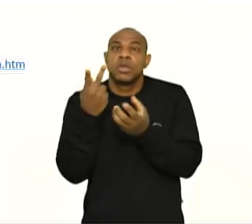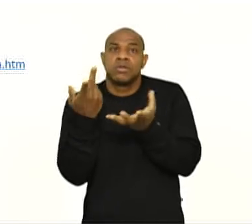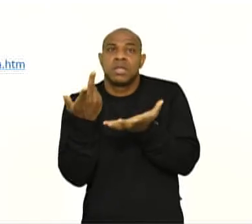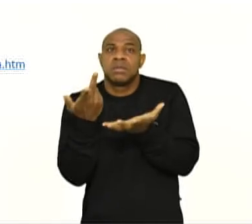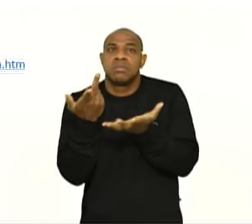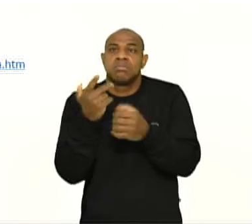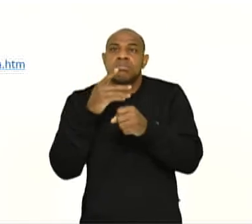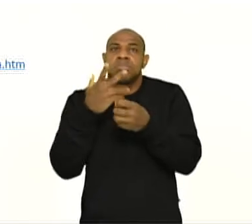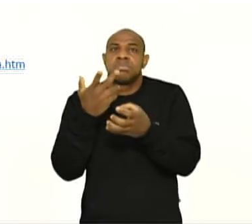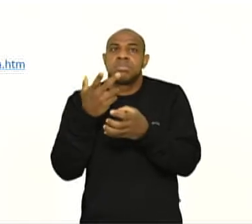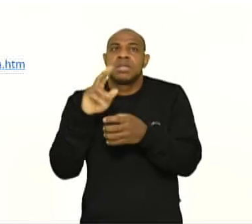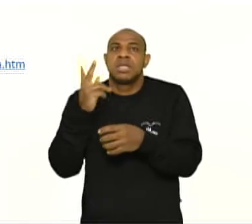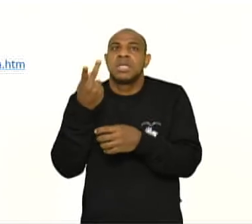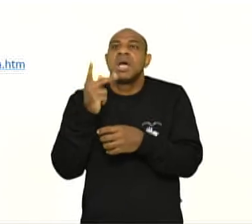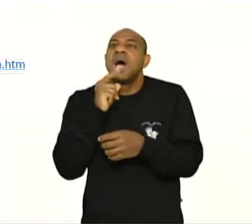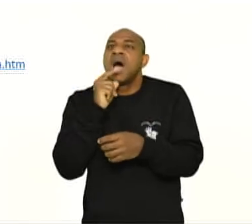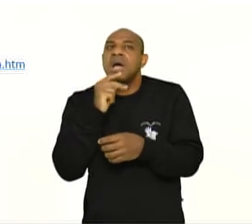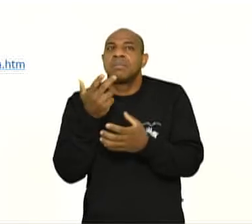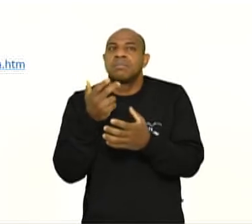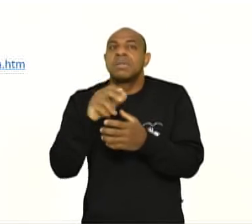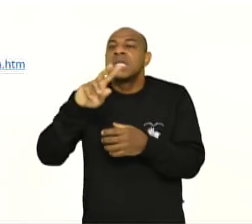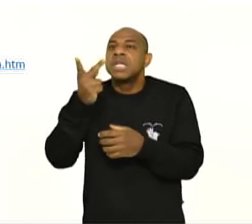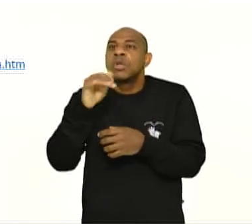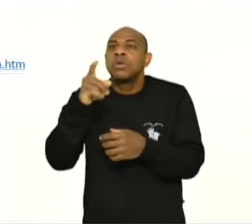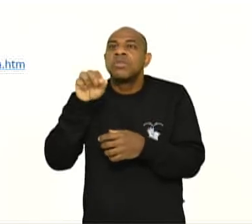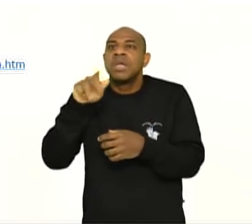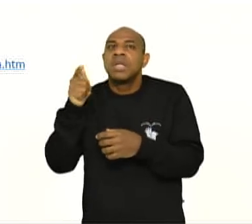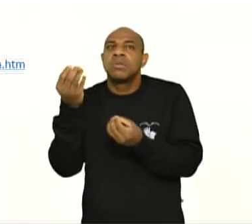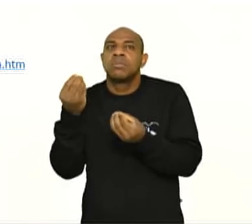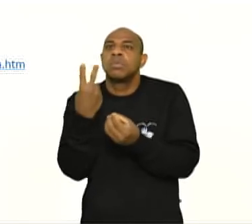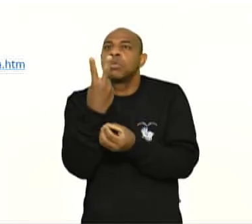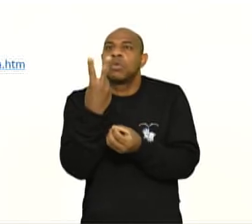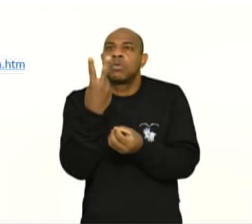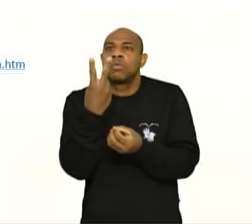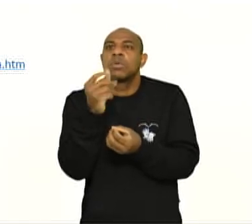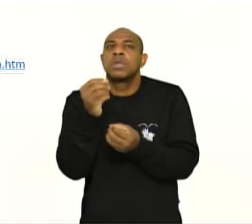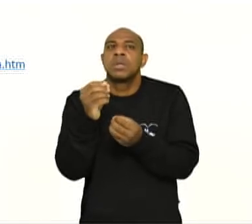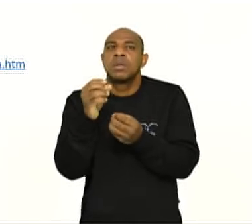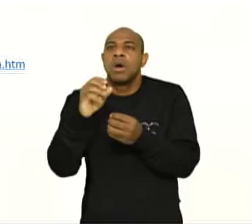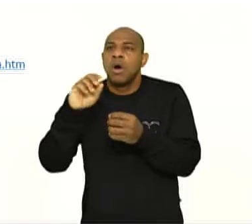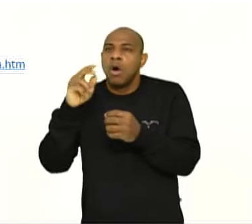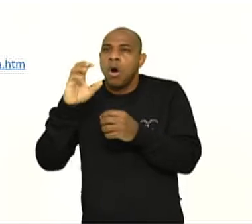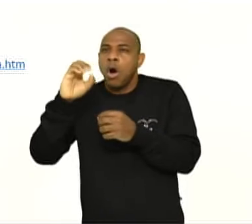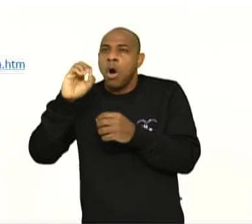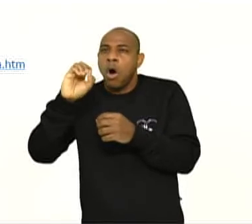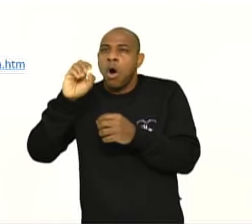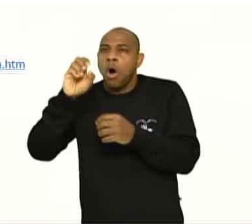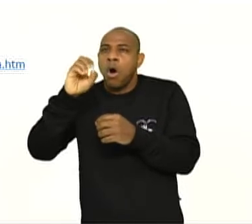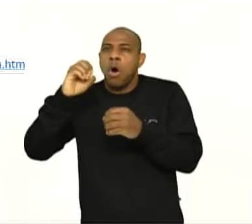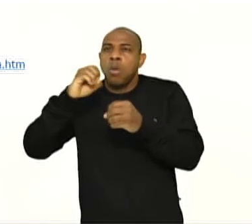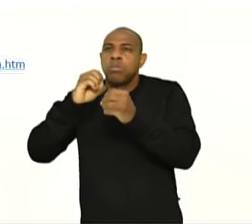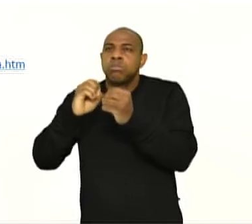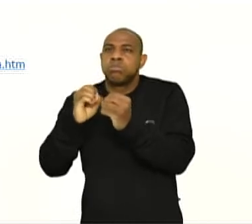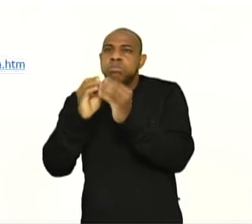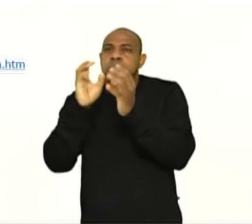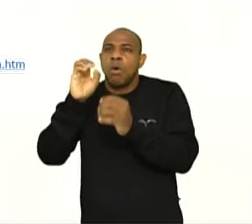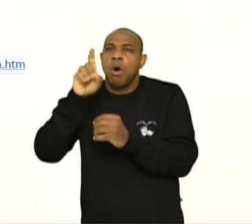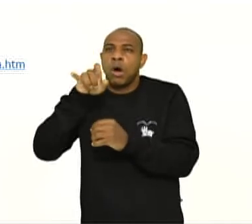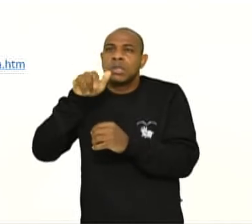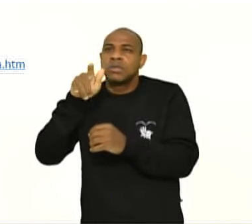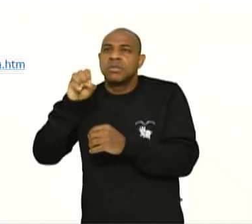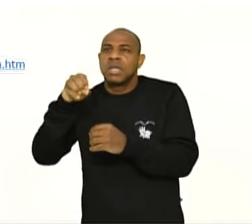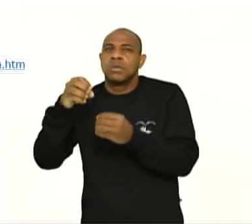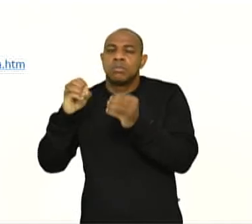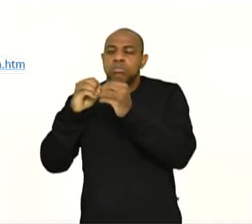ó, dois hidrogênios para um oxigênio no meio. Então, formou uma molécula ali. Essas moléculas, elas se organizam, elas também vão